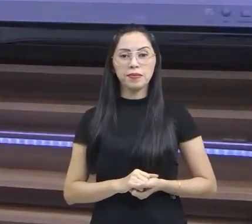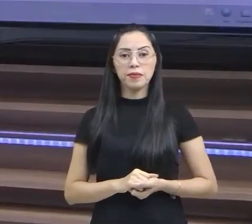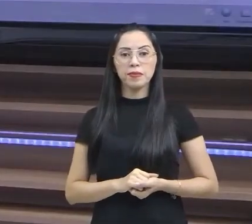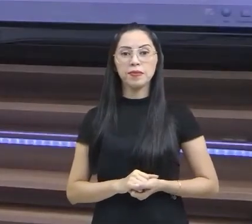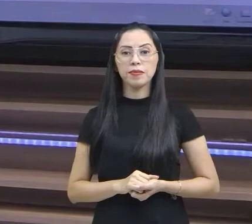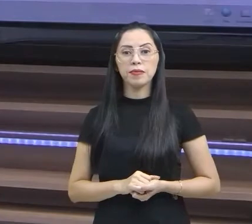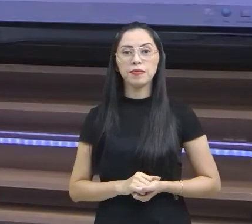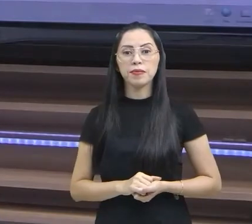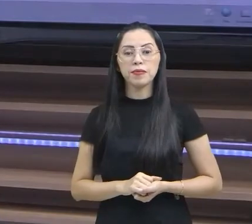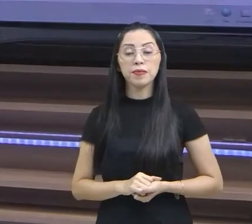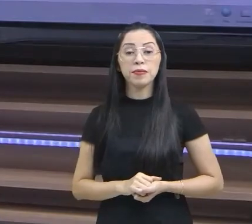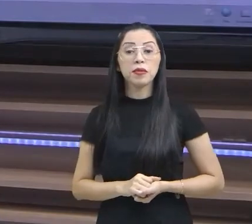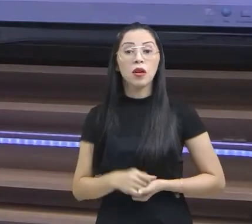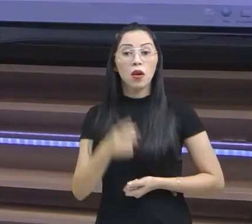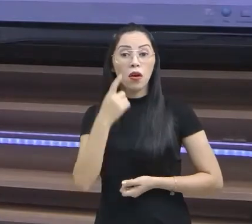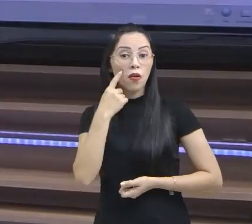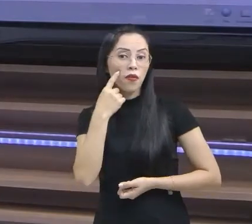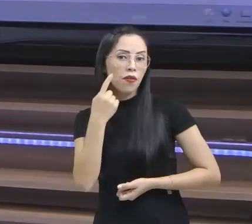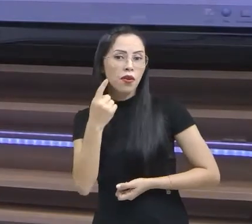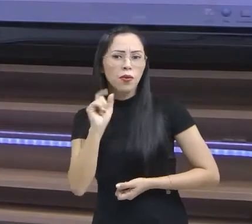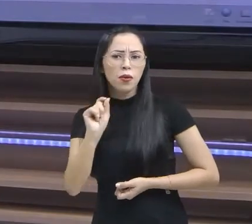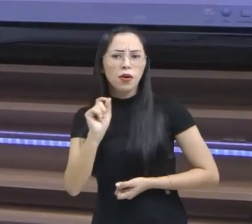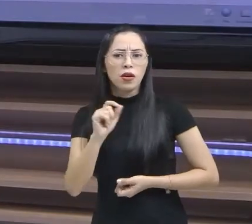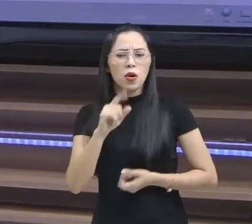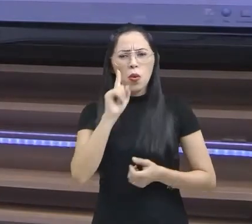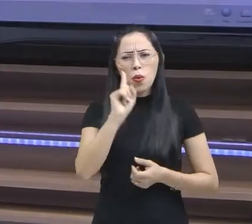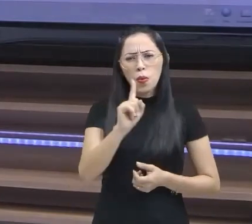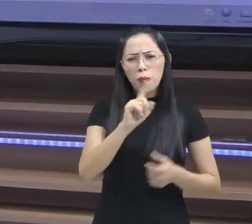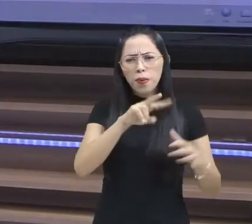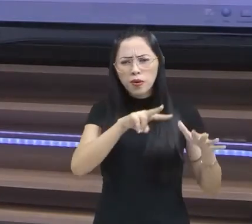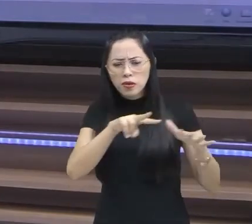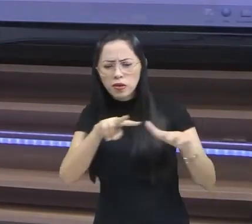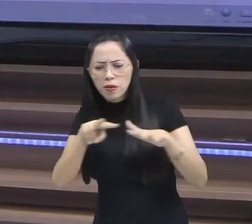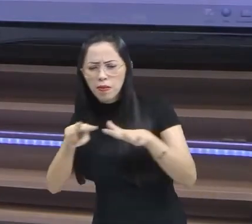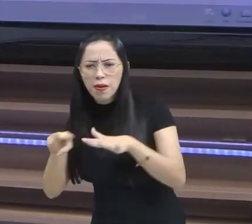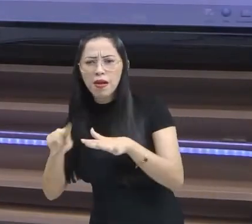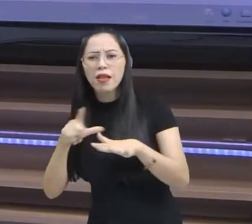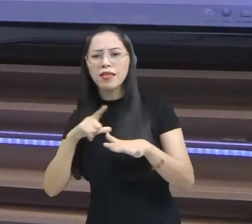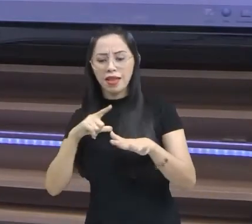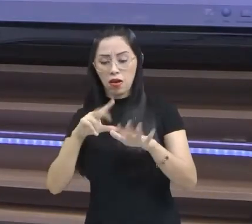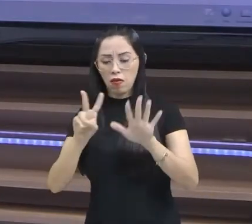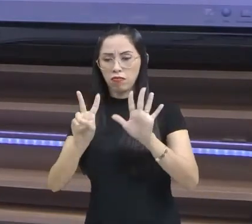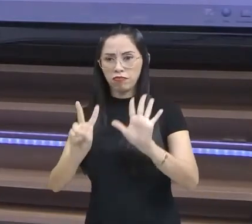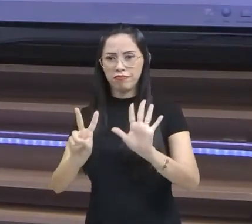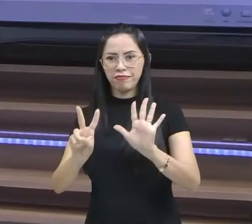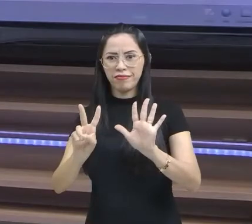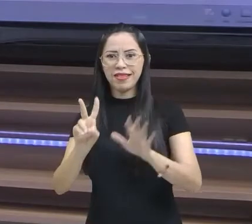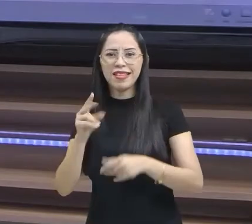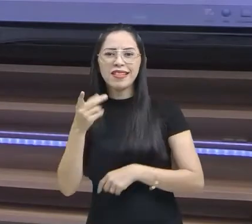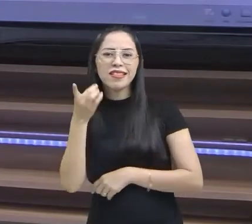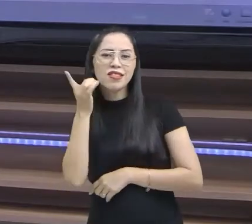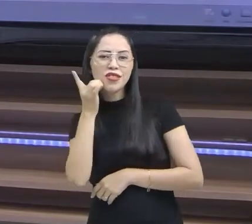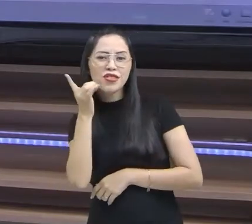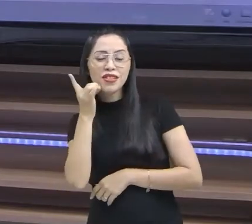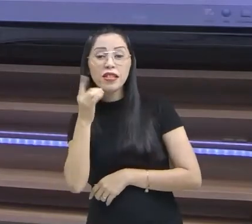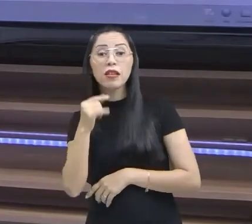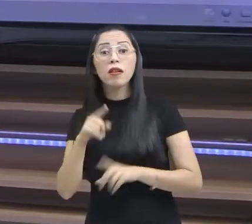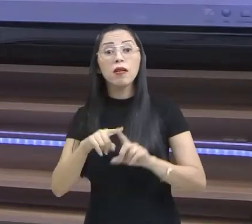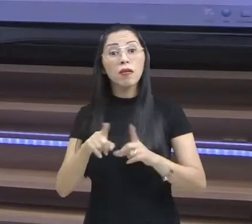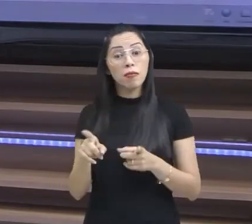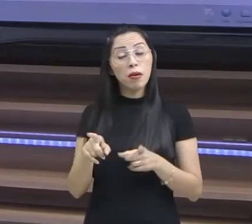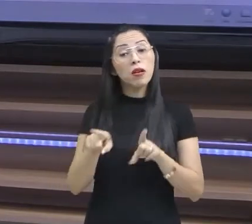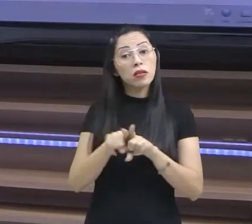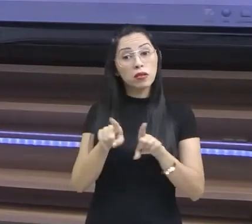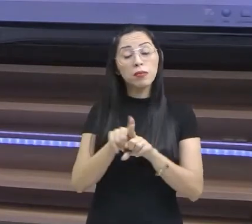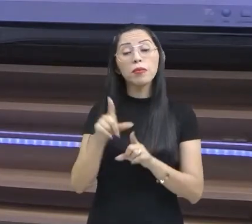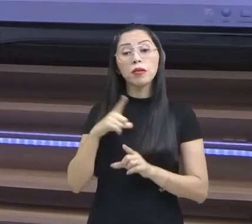nós vimos aí que uma semana tem 7 dias. Mas, professor, nós também temos o mês, o ano, certo? Vamos